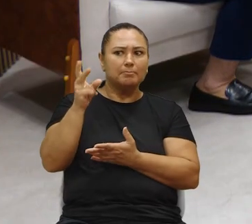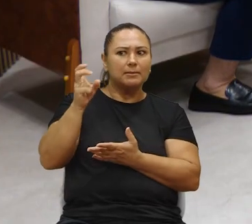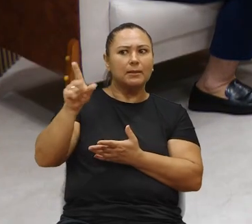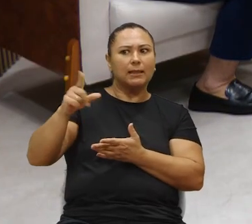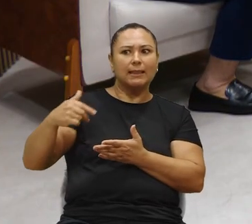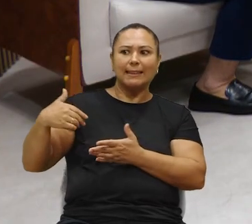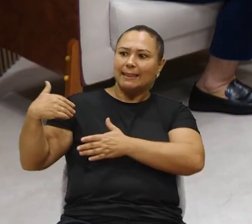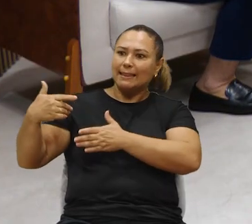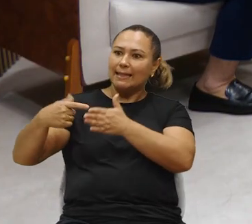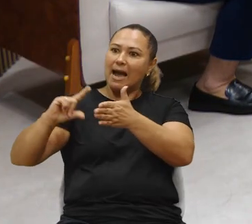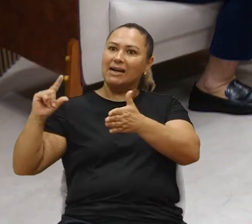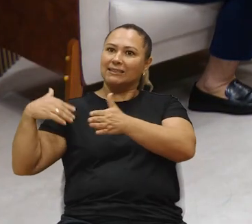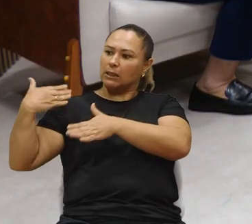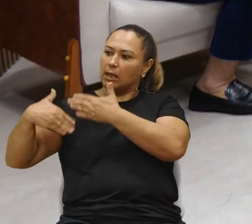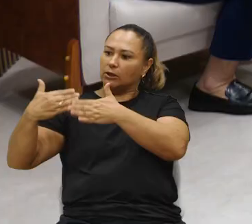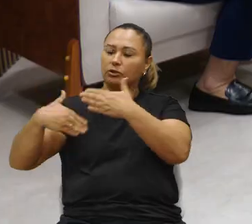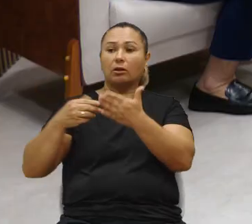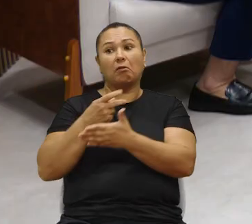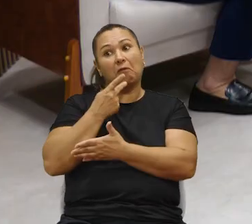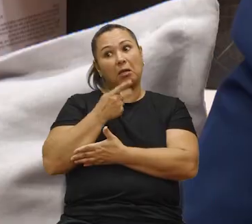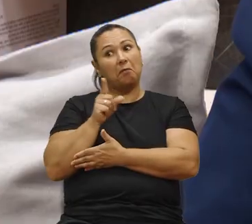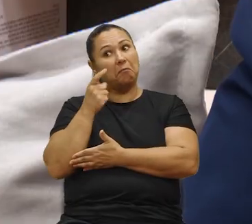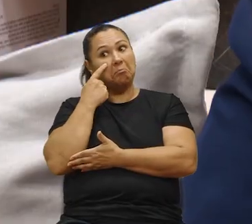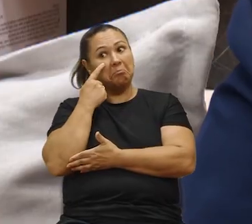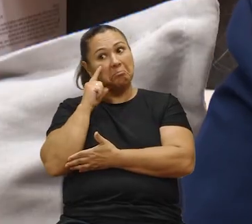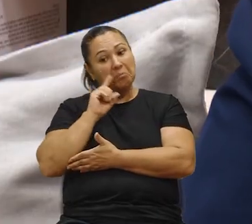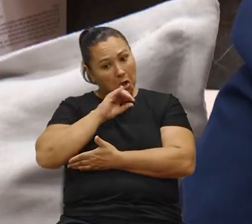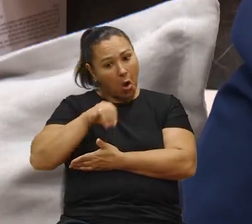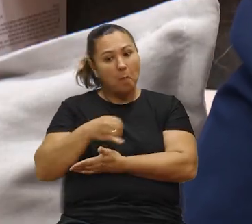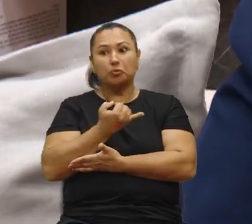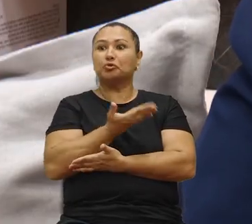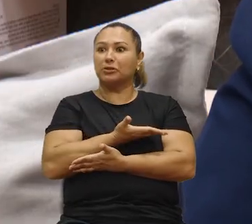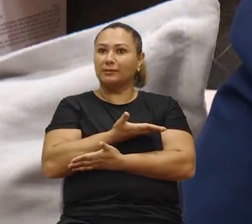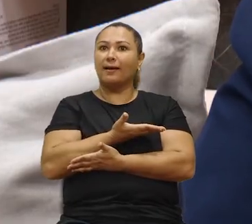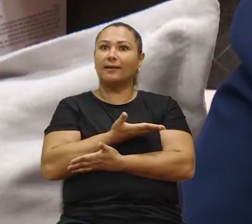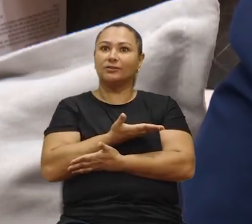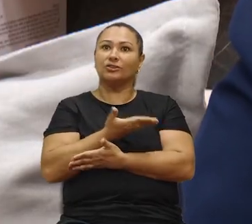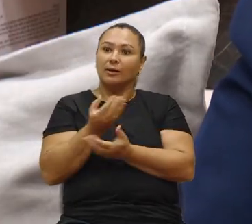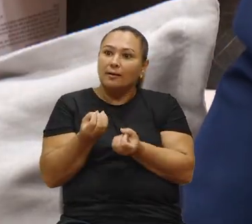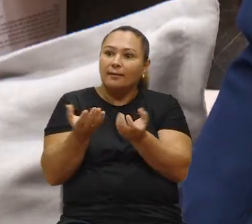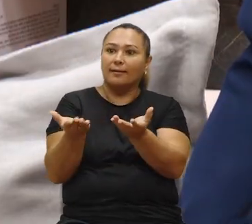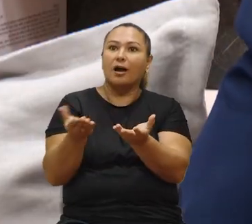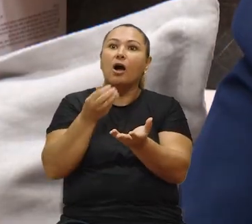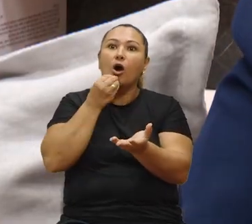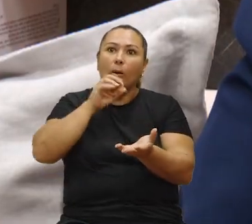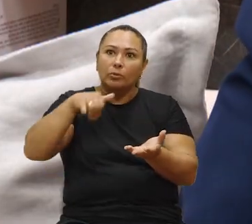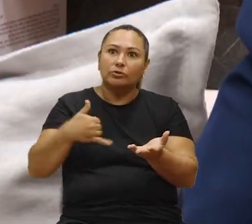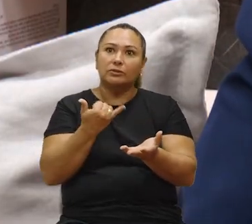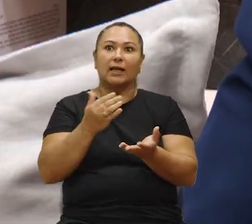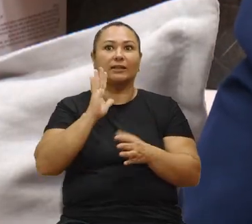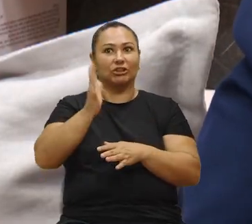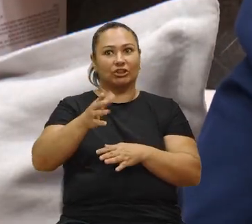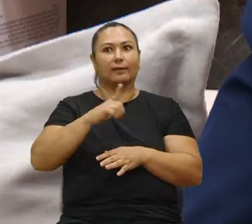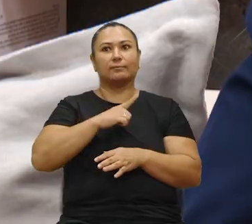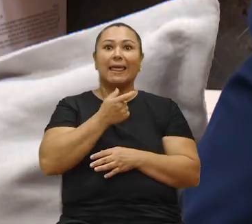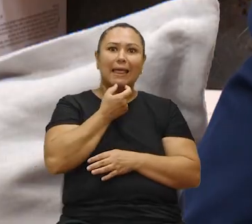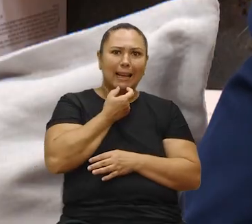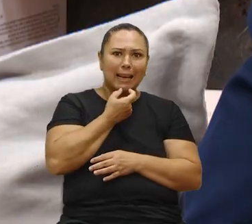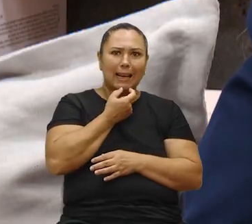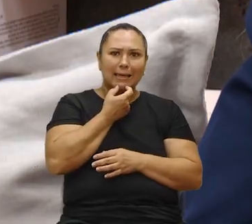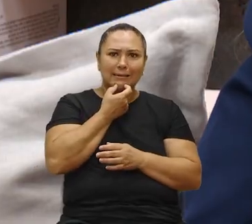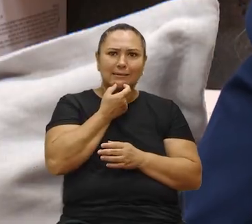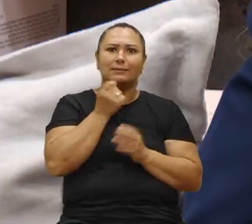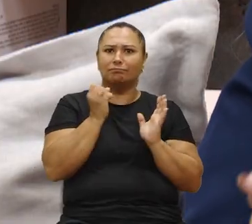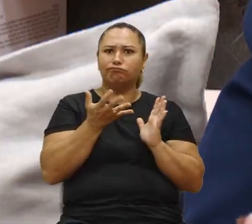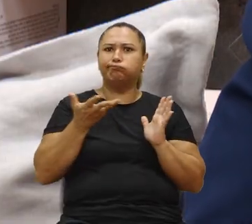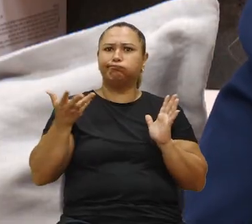e que enxerguei uma trajetória, assim. Aí eu disse, bom, vamos dar oportunidade. E aí a gente deu oportunidade, ela tinha